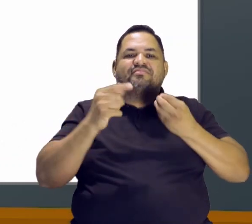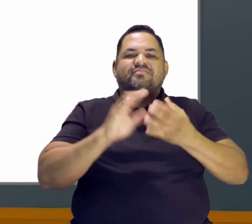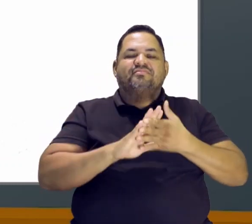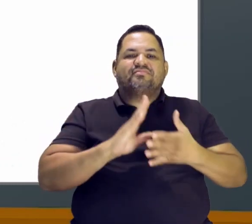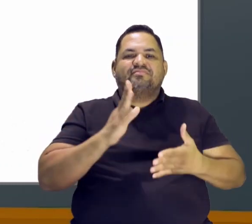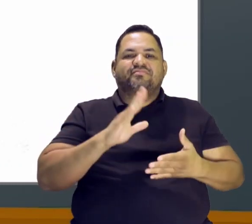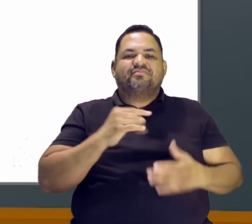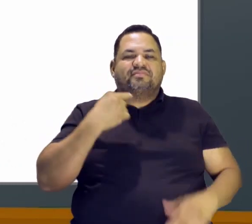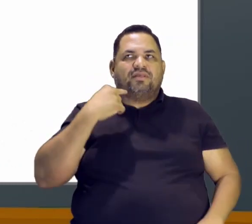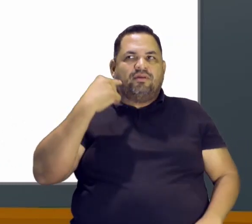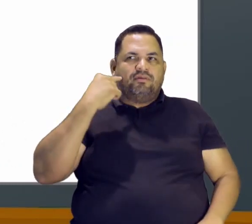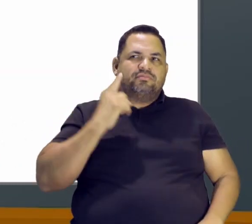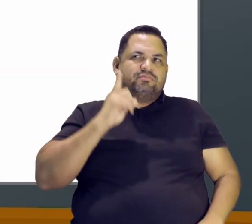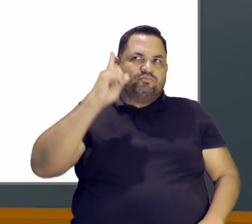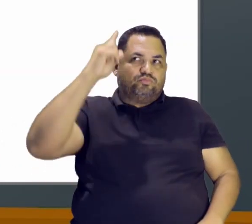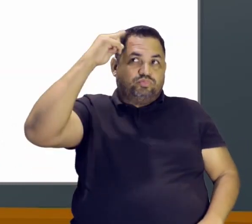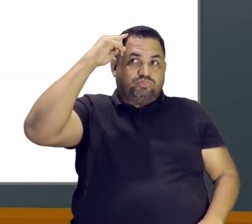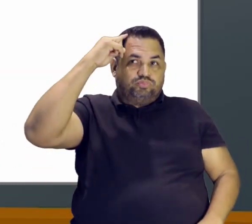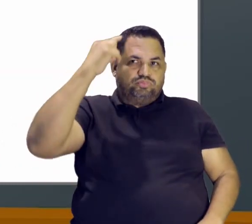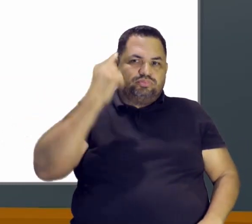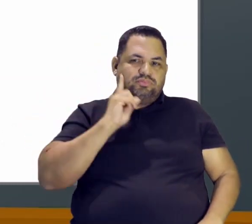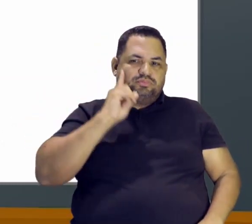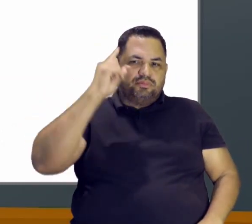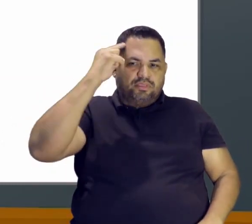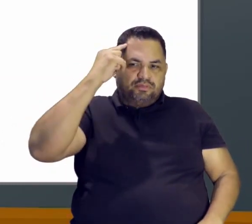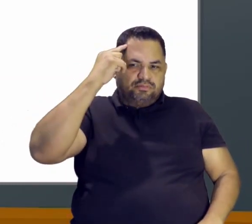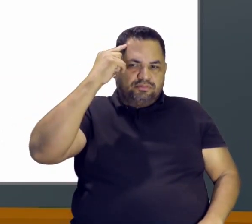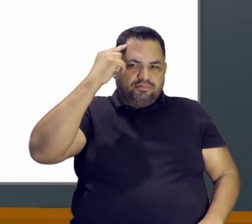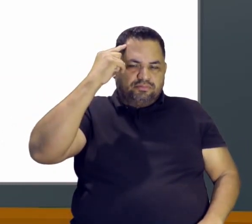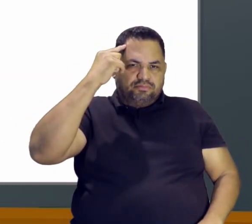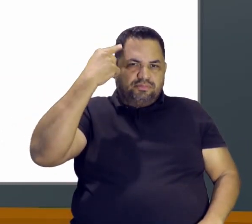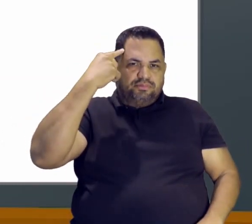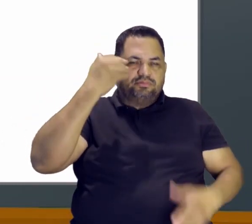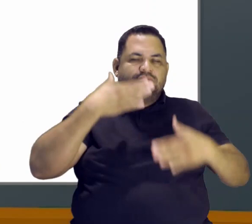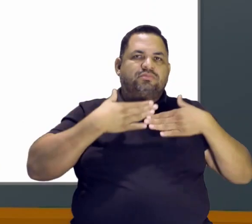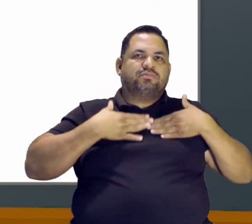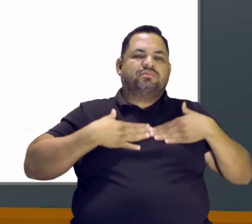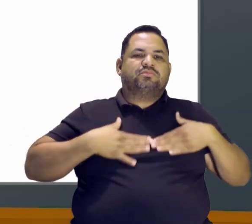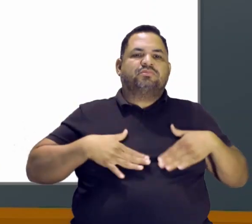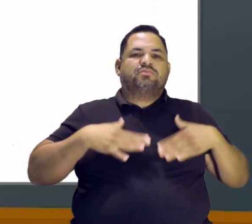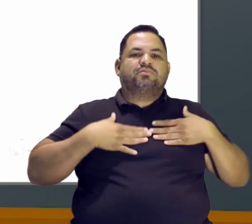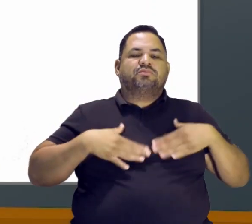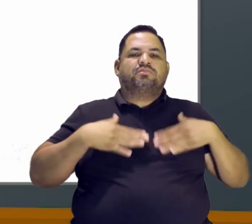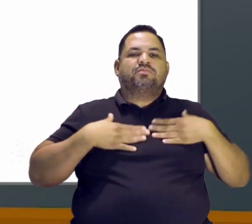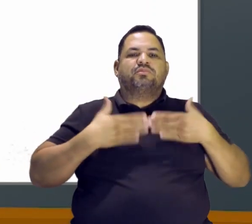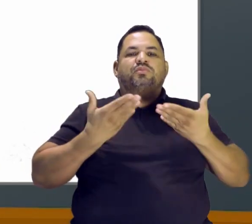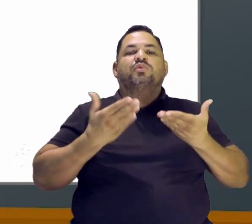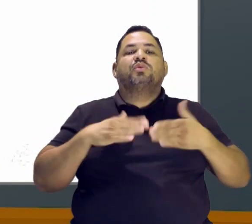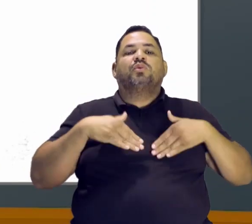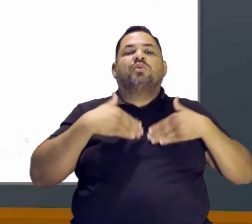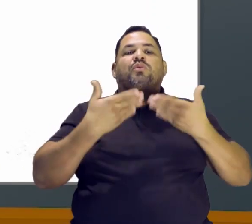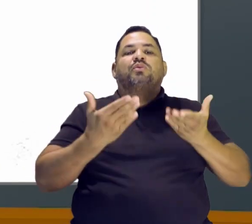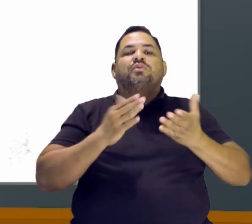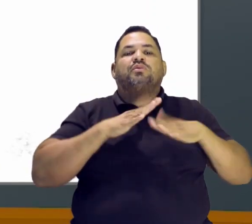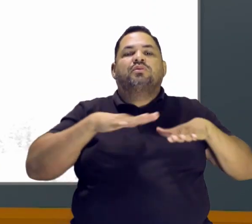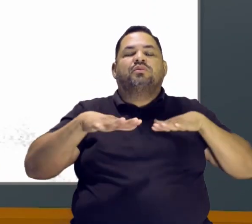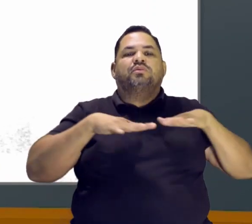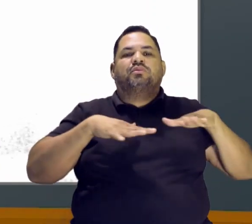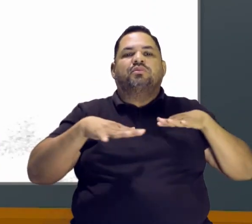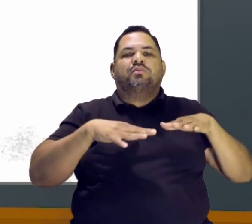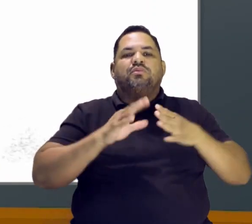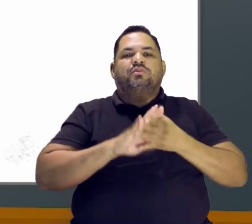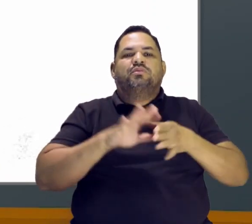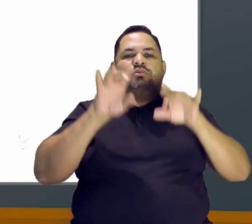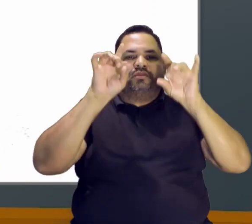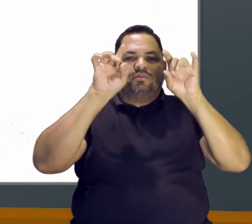mensagem para o teu cérebro, né? De relaxamento, de tranquilidade. Então, quando você movimenta os músculos da face, em especial ao redor